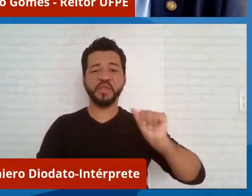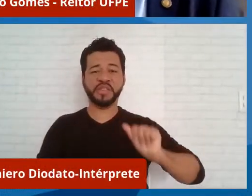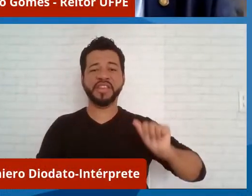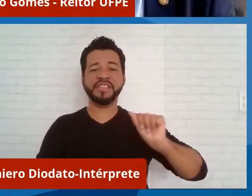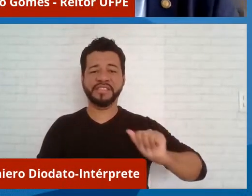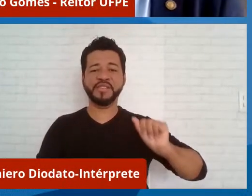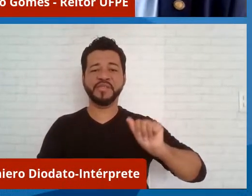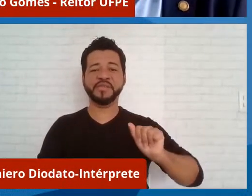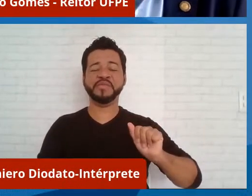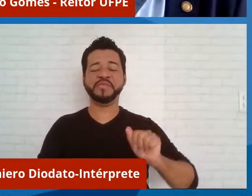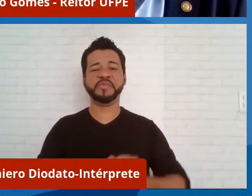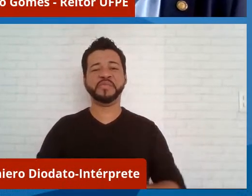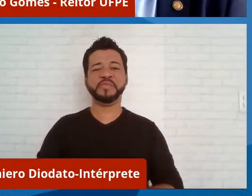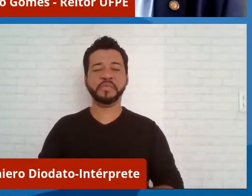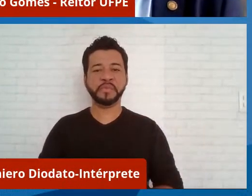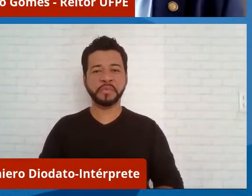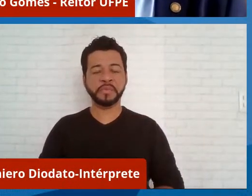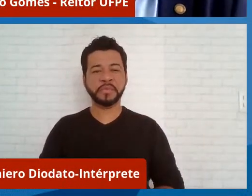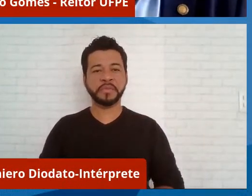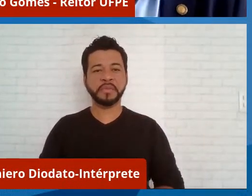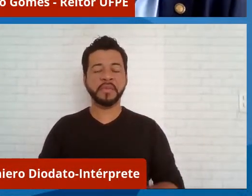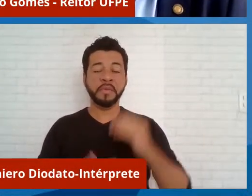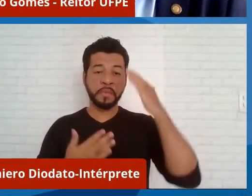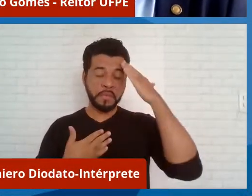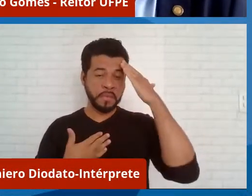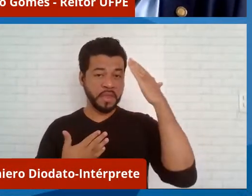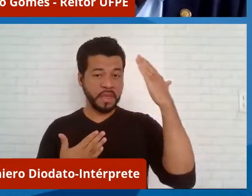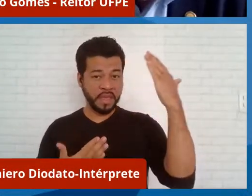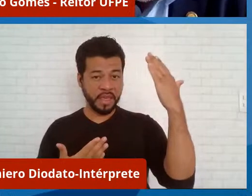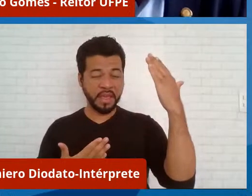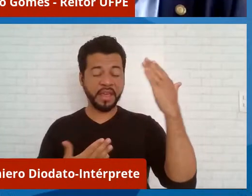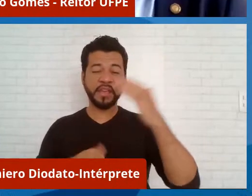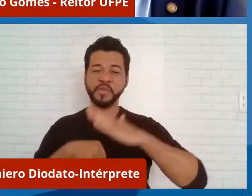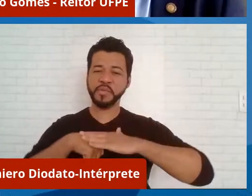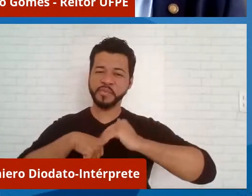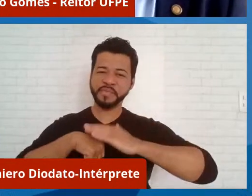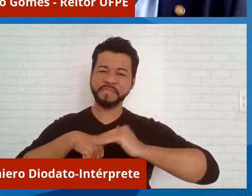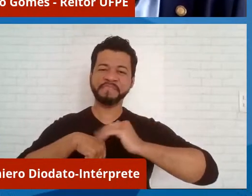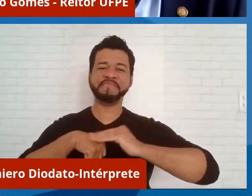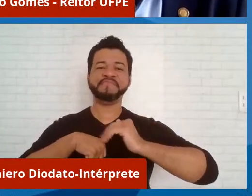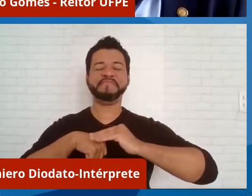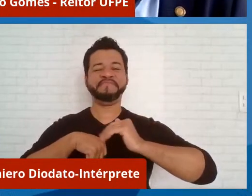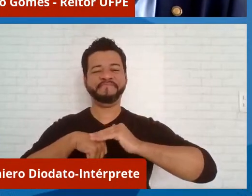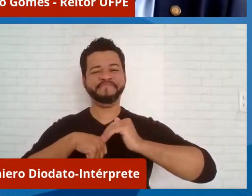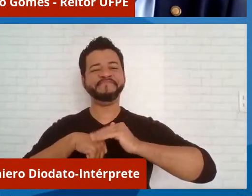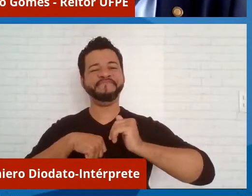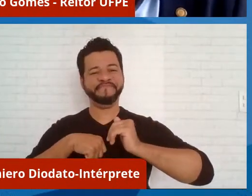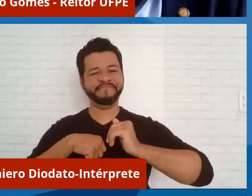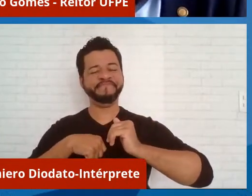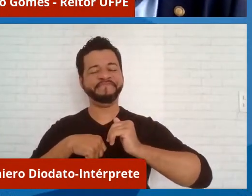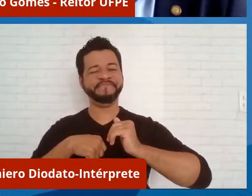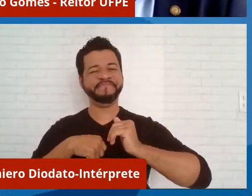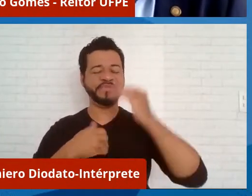sua. Primeiro, obrigado, Giovana, pelo carinho, né, pela acolhida